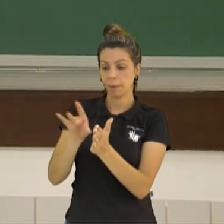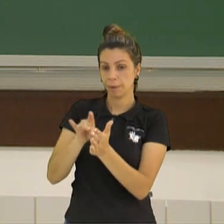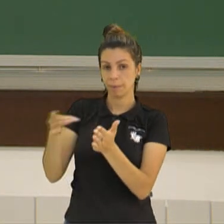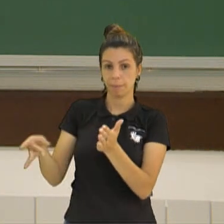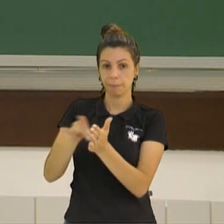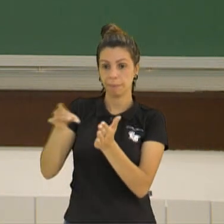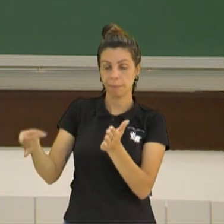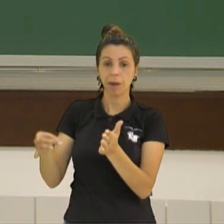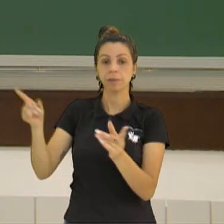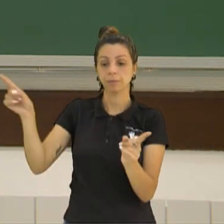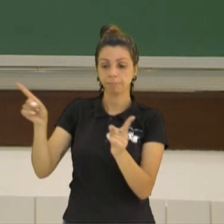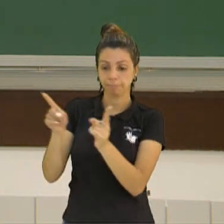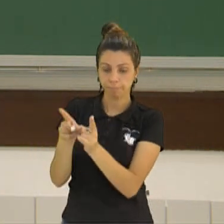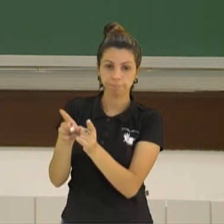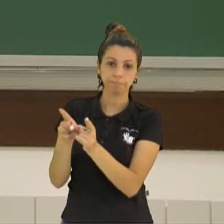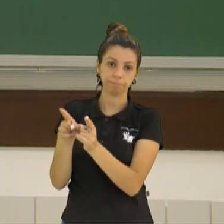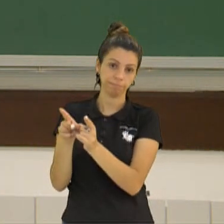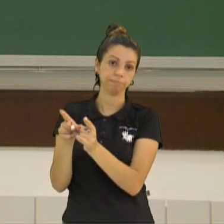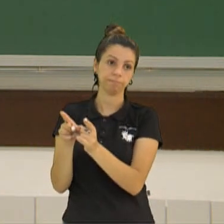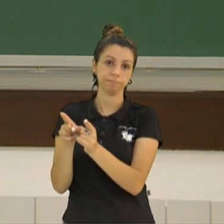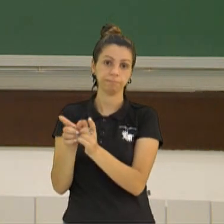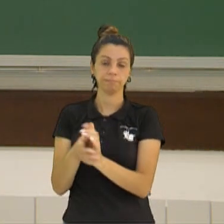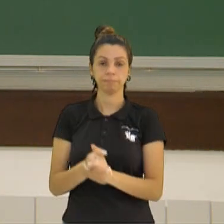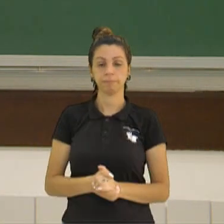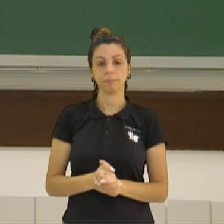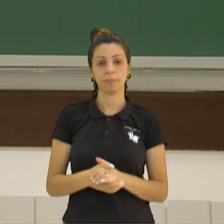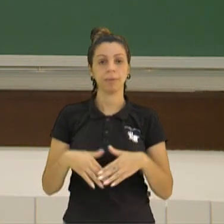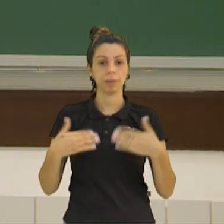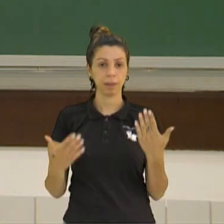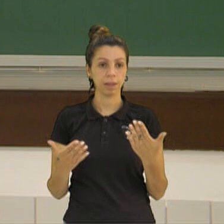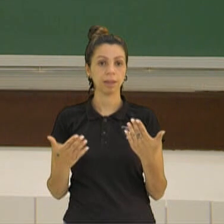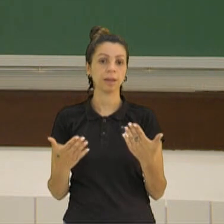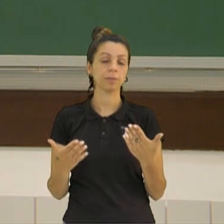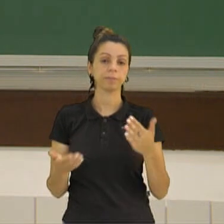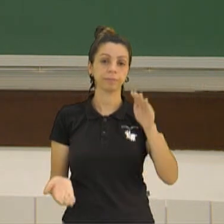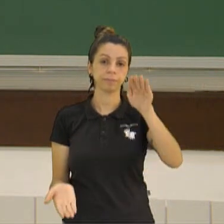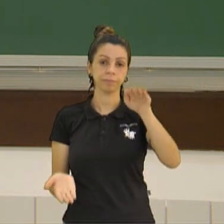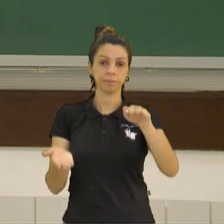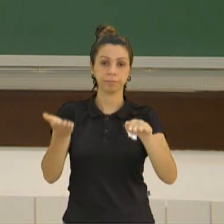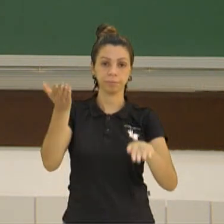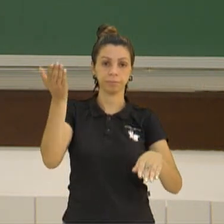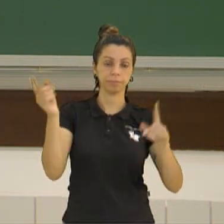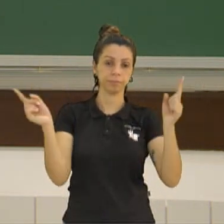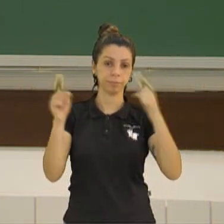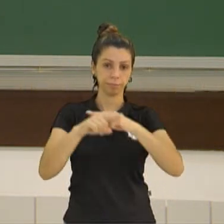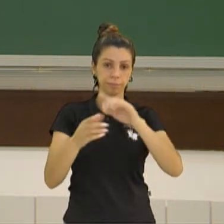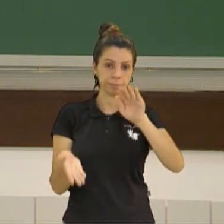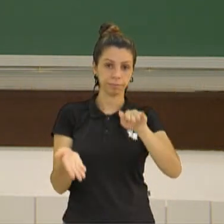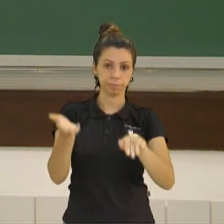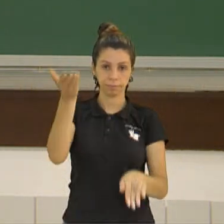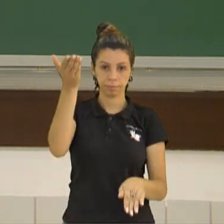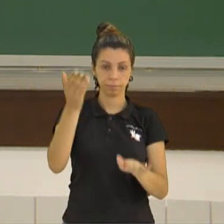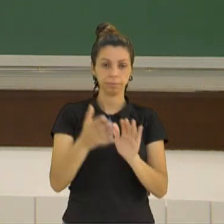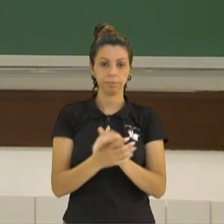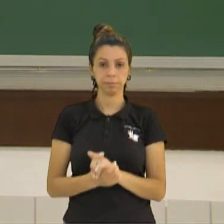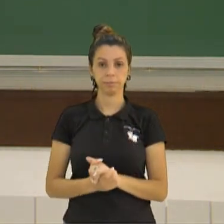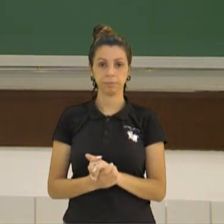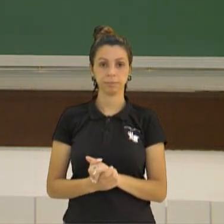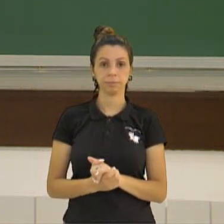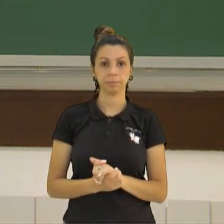o número de linhas aumenta, o número de páginas diminui. Portanto, grandezas inversamente proporcionais.